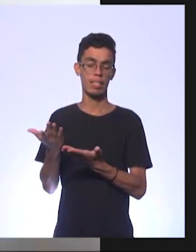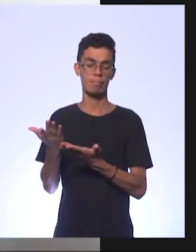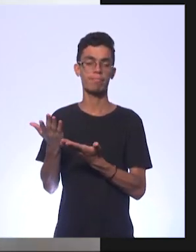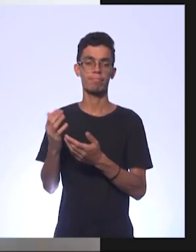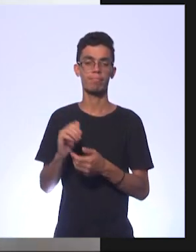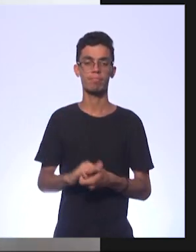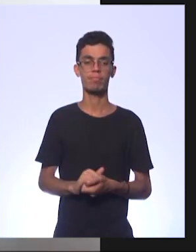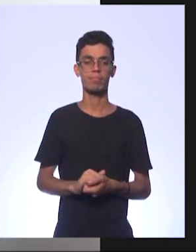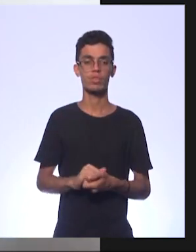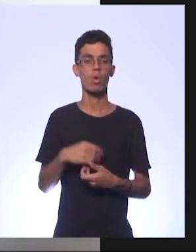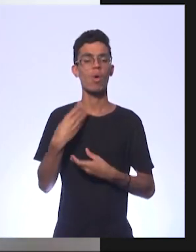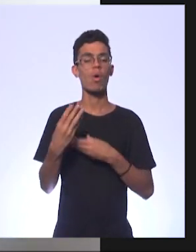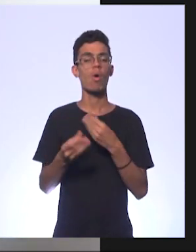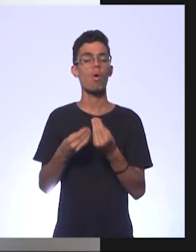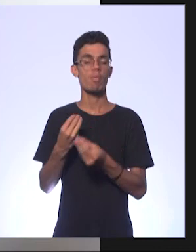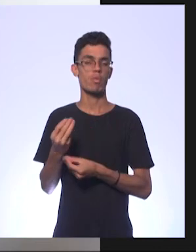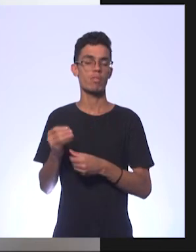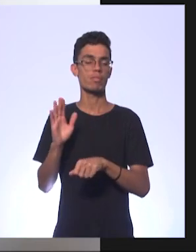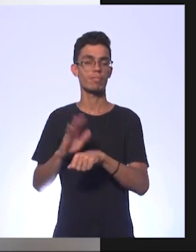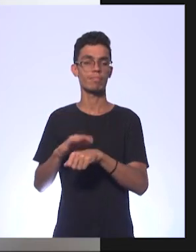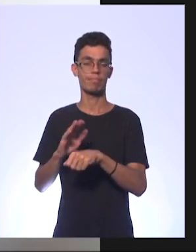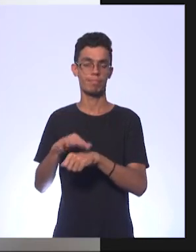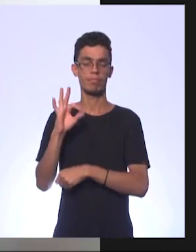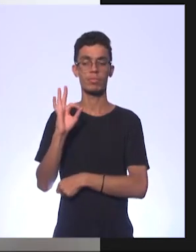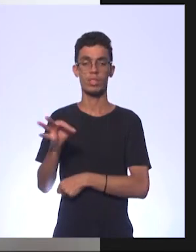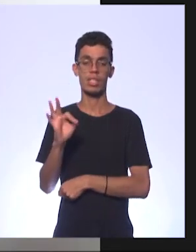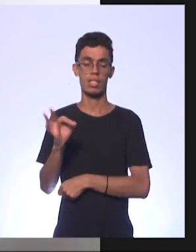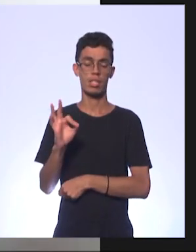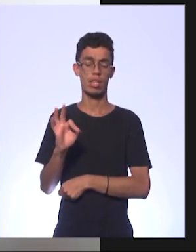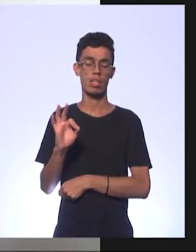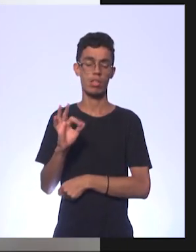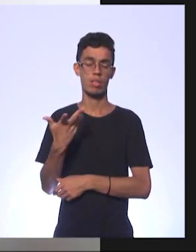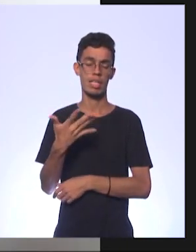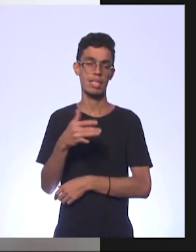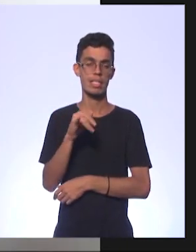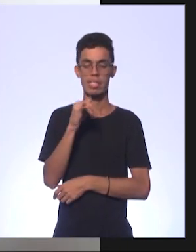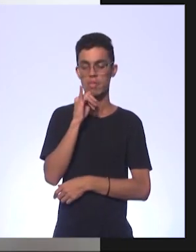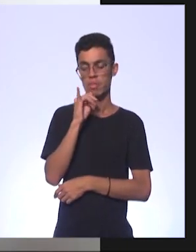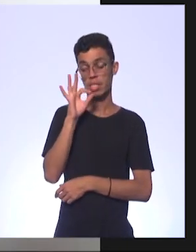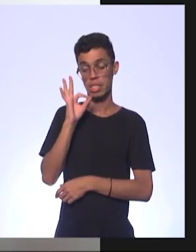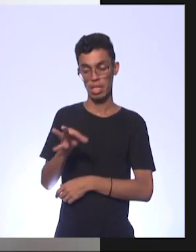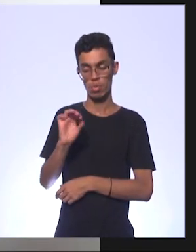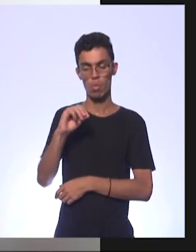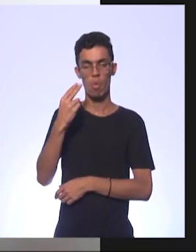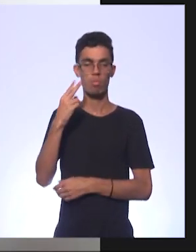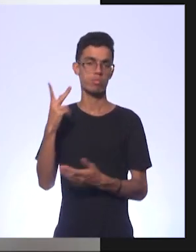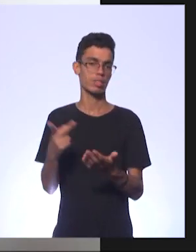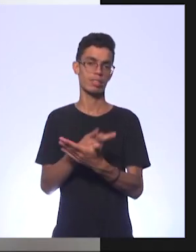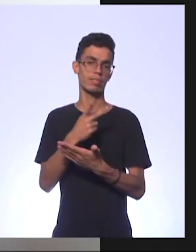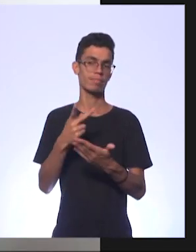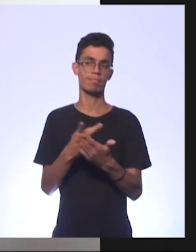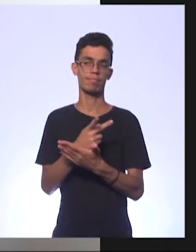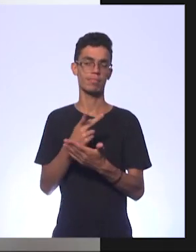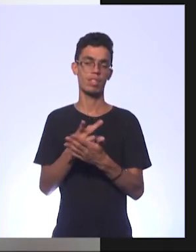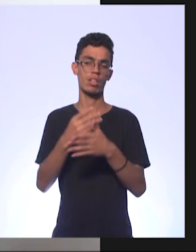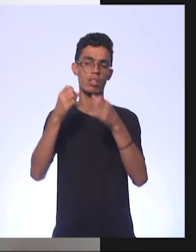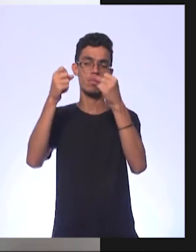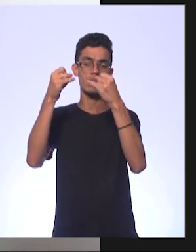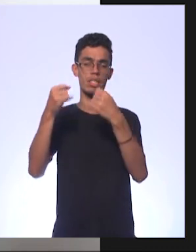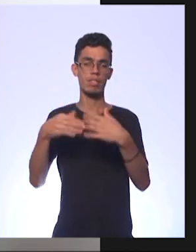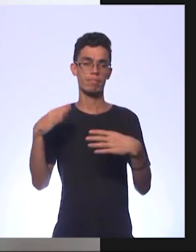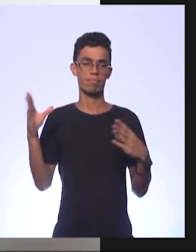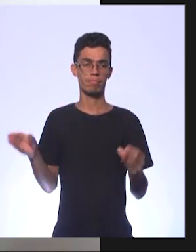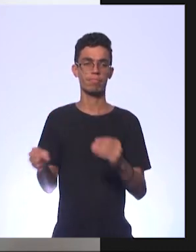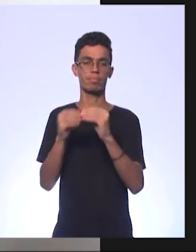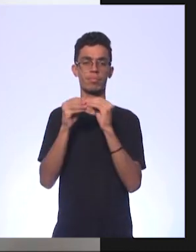ajuda, ao invés de uma correção que diz está certo ou está errado. Por isso que eu estou dizendo. Então, o que